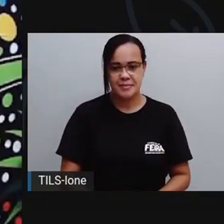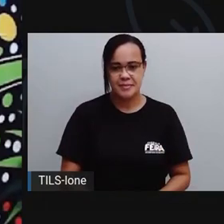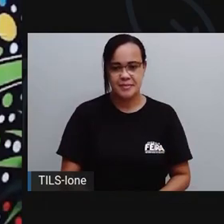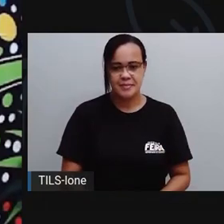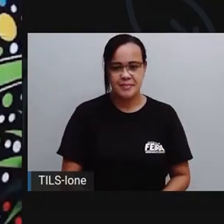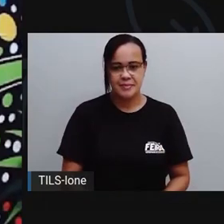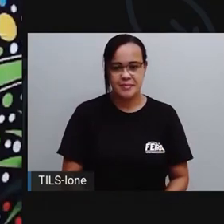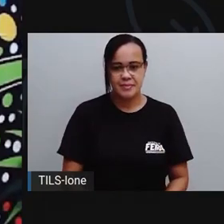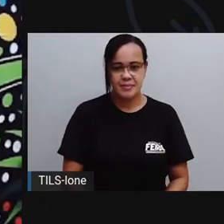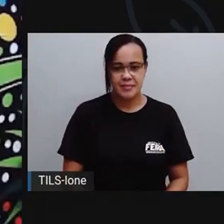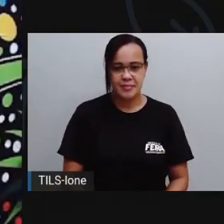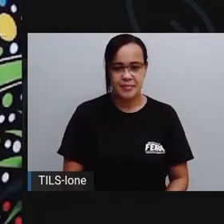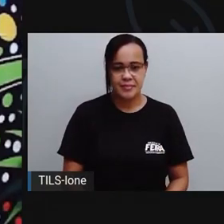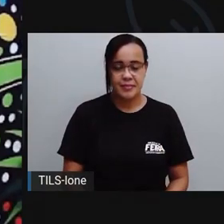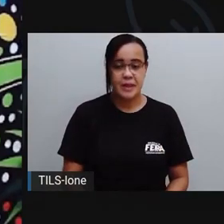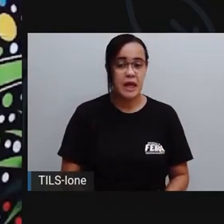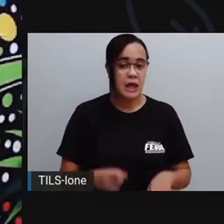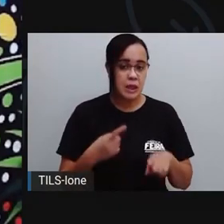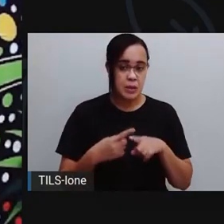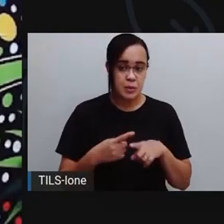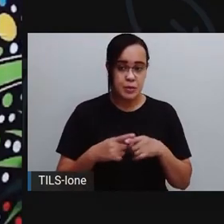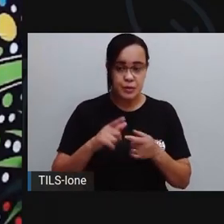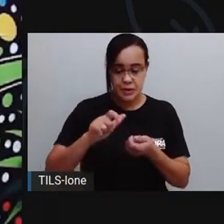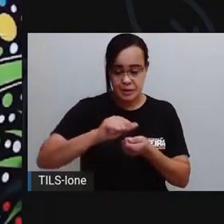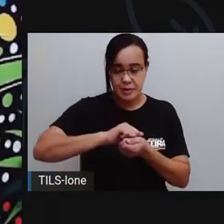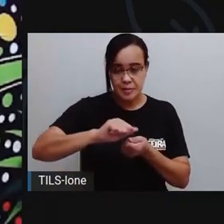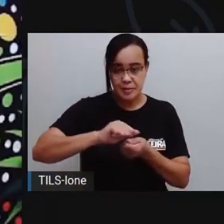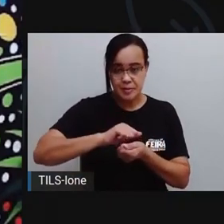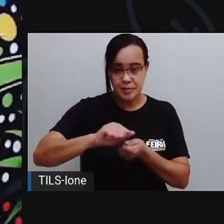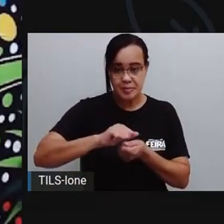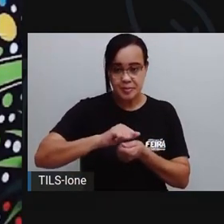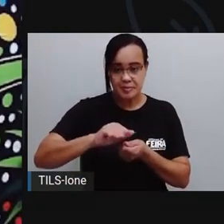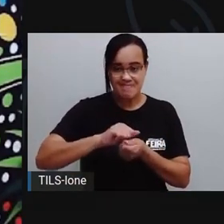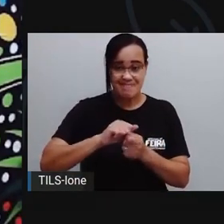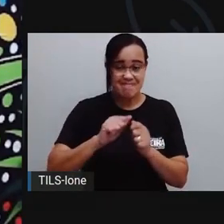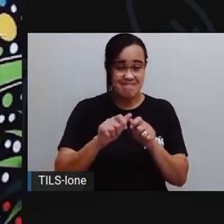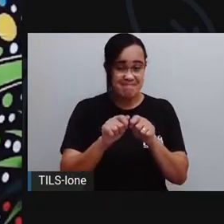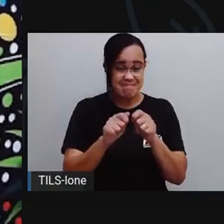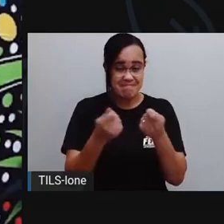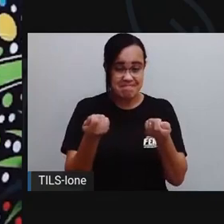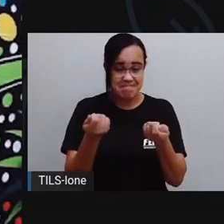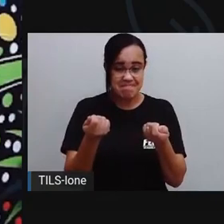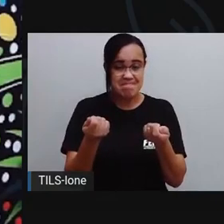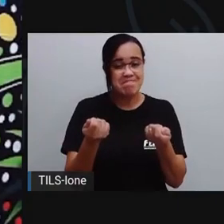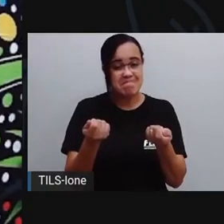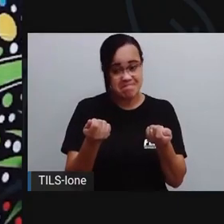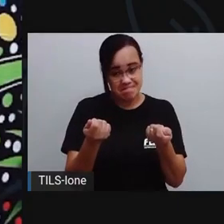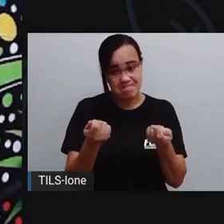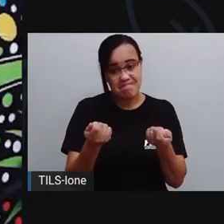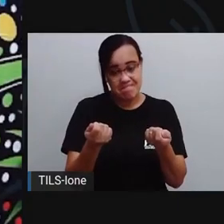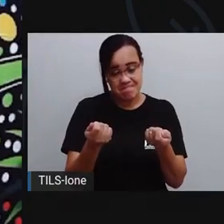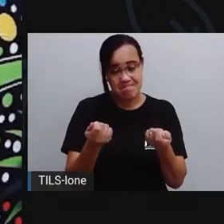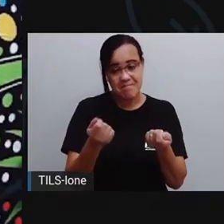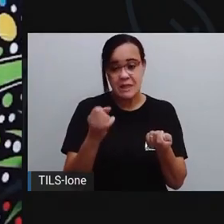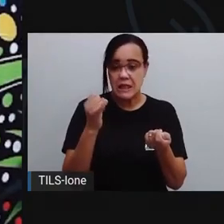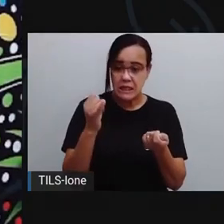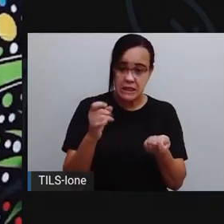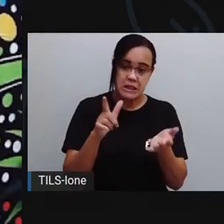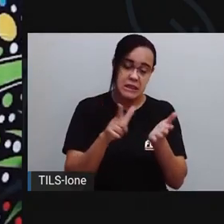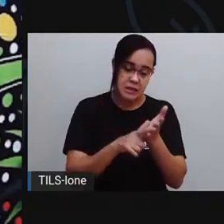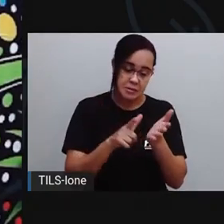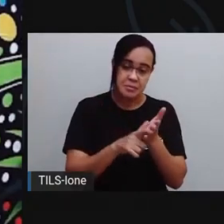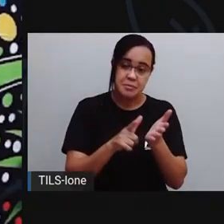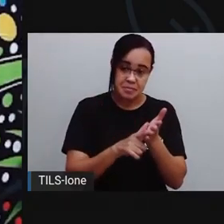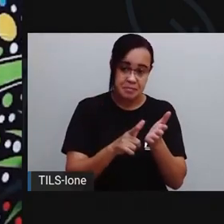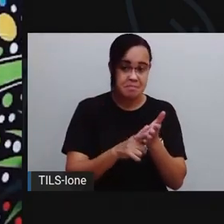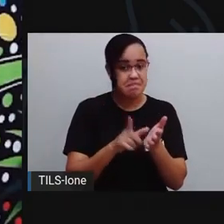quando você for lavar, né? Se aquilo não vai soltar, porque não adianta. Já pensou se eu colocasse papel aqui na meia? A meia a gente tem que lavar, né?